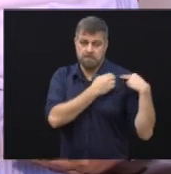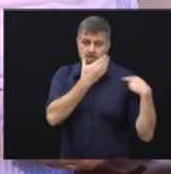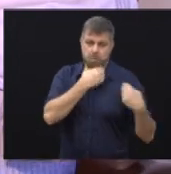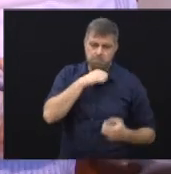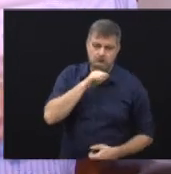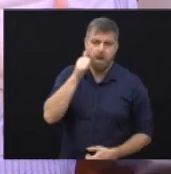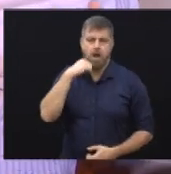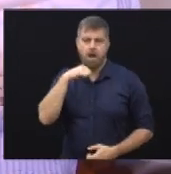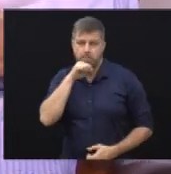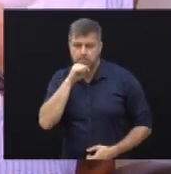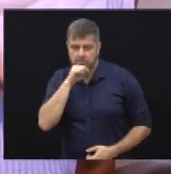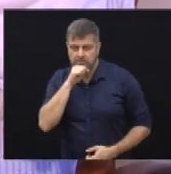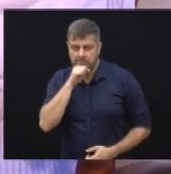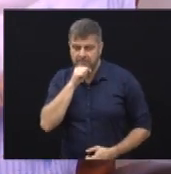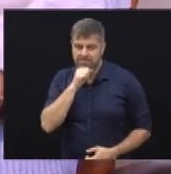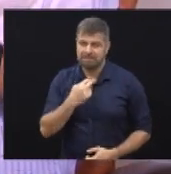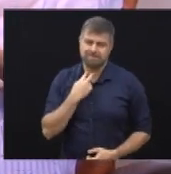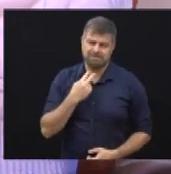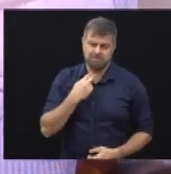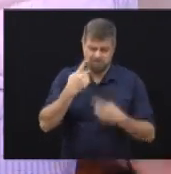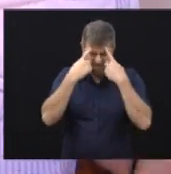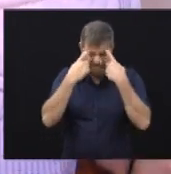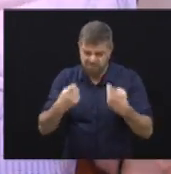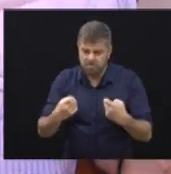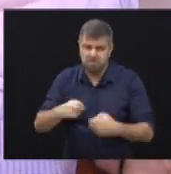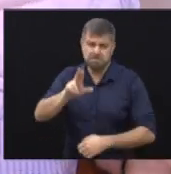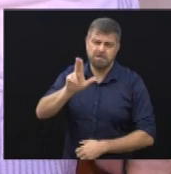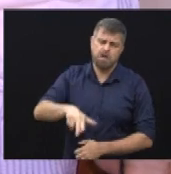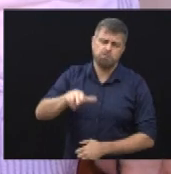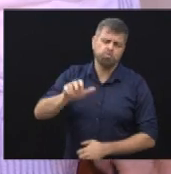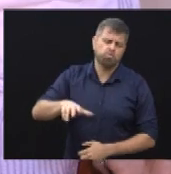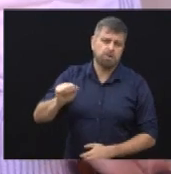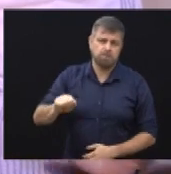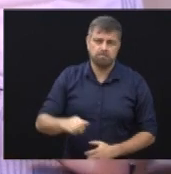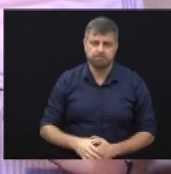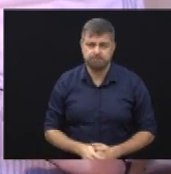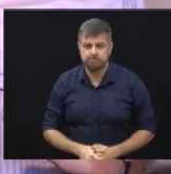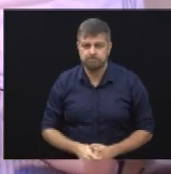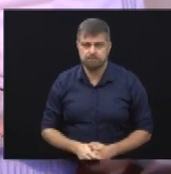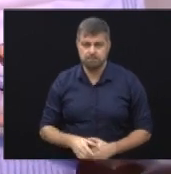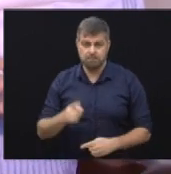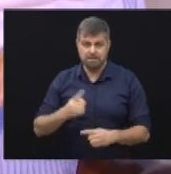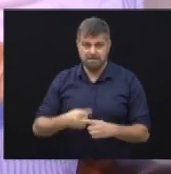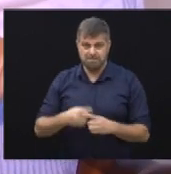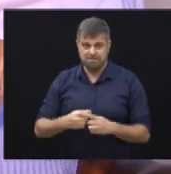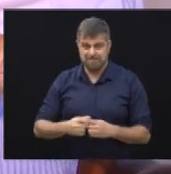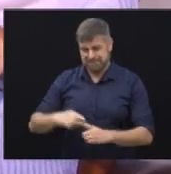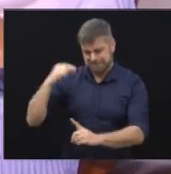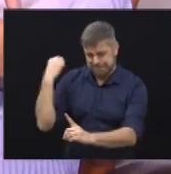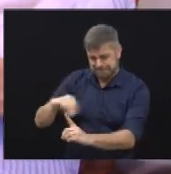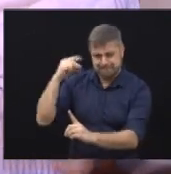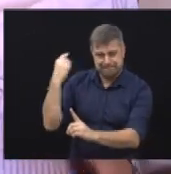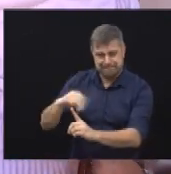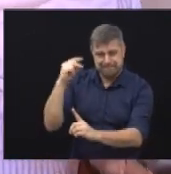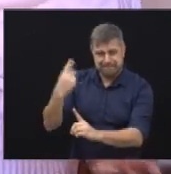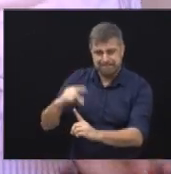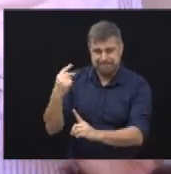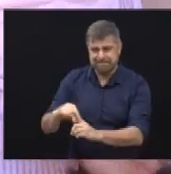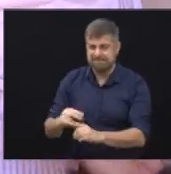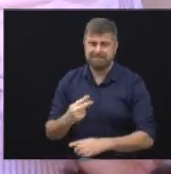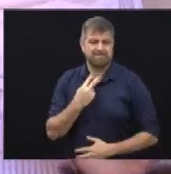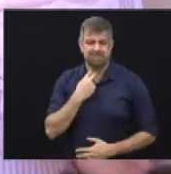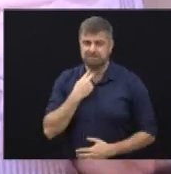parte dele, né, do casal, não agir com violência, jamais, né, porque a agressão física